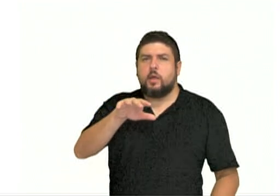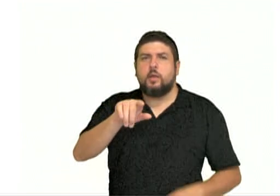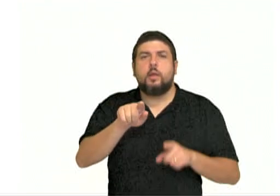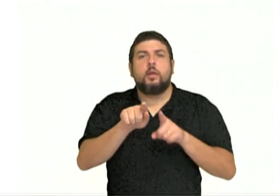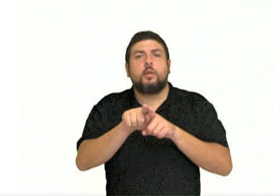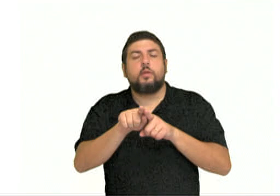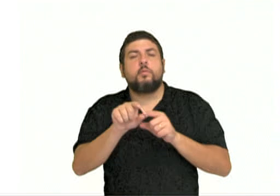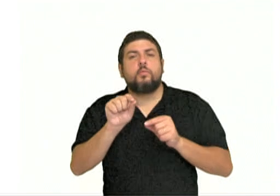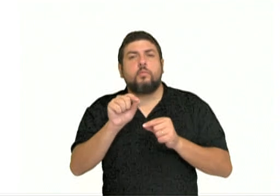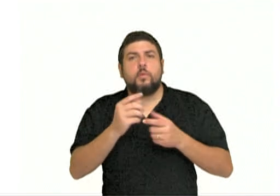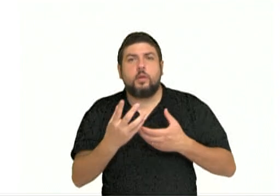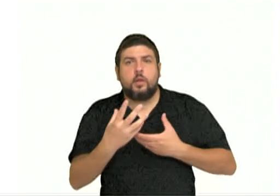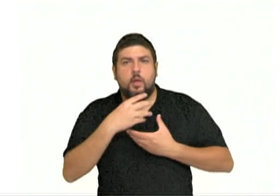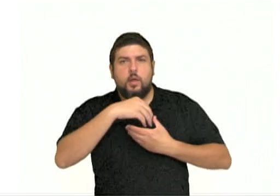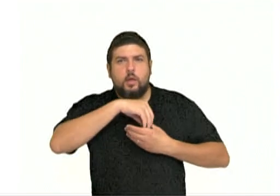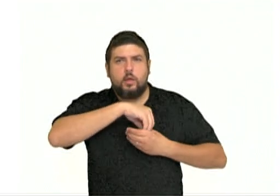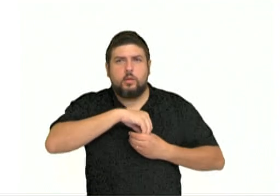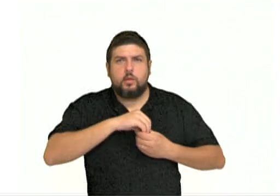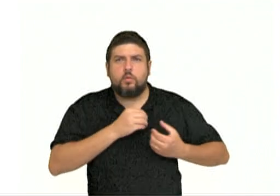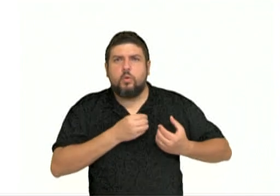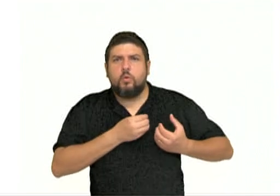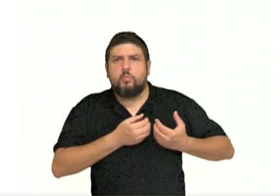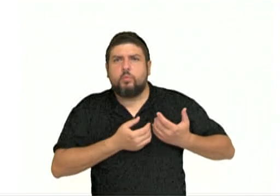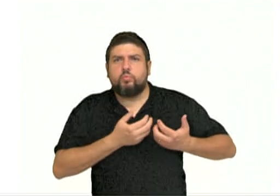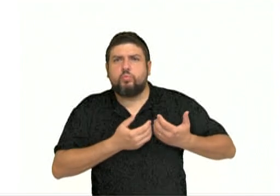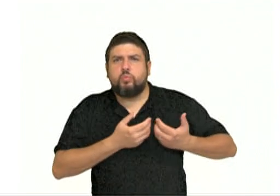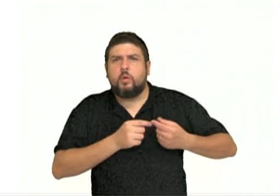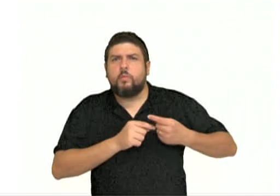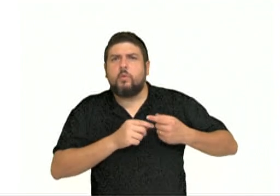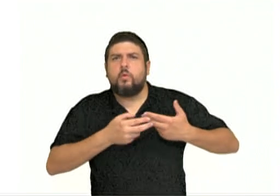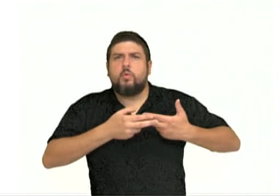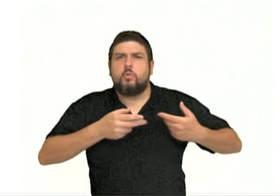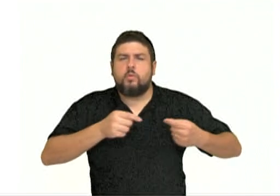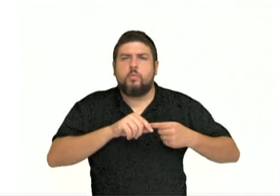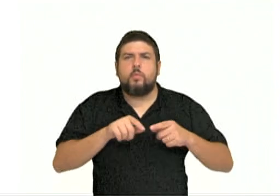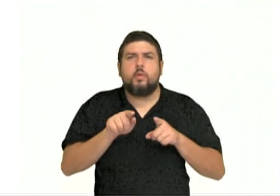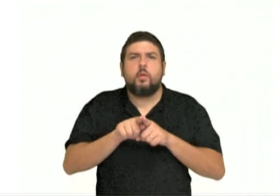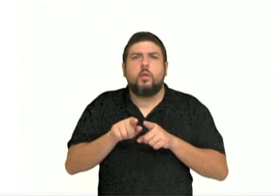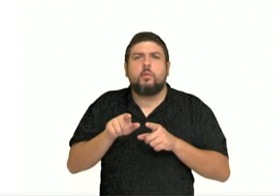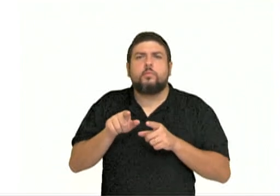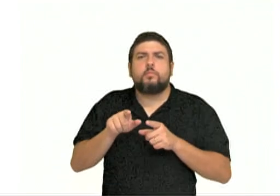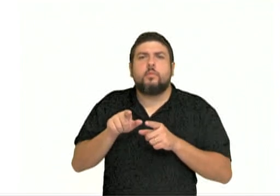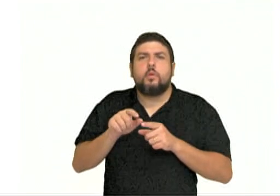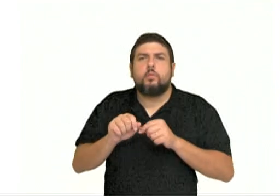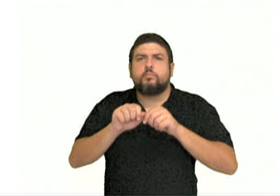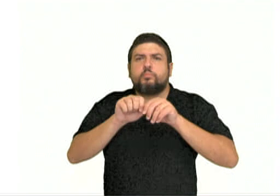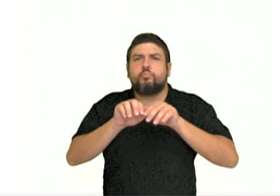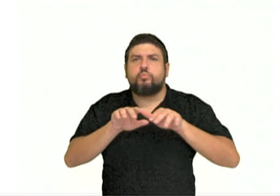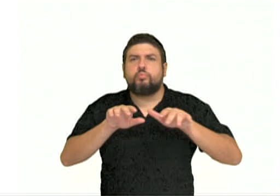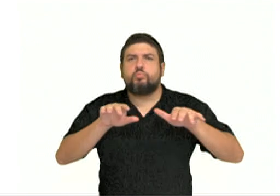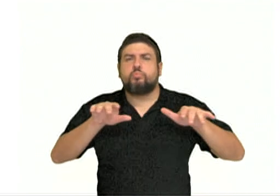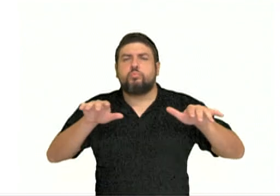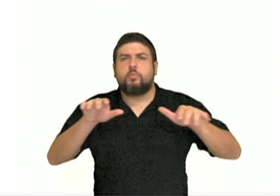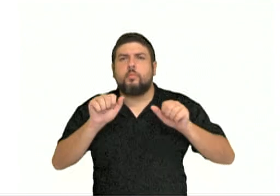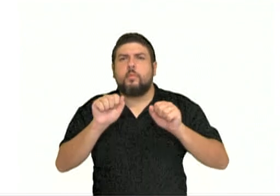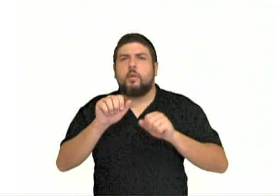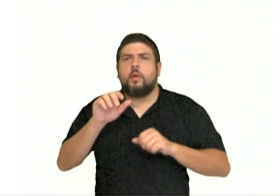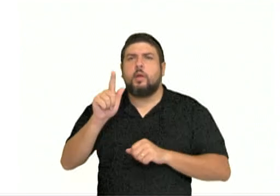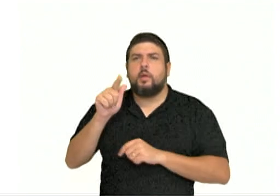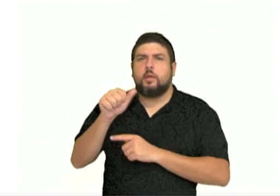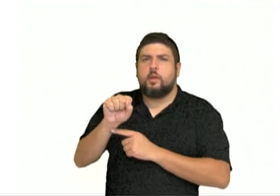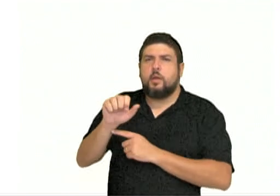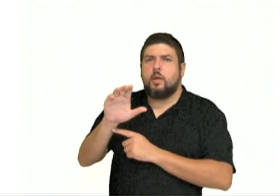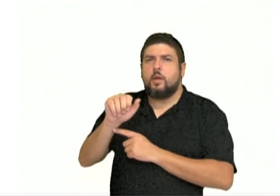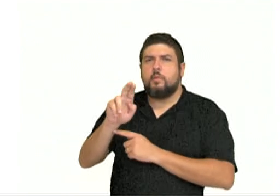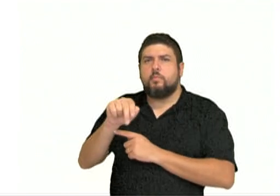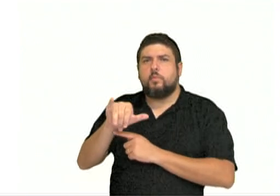de combustão, tá? Processo de queima de combustíveis, tudo isso libera o gás carbônico na atmosfera. Por